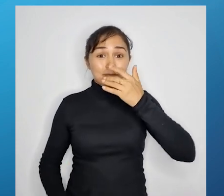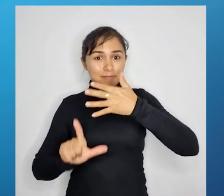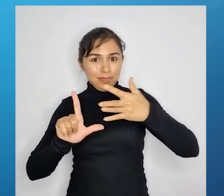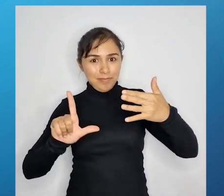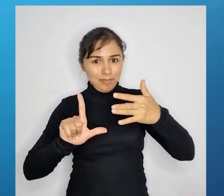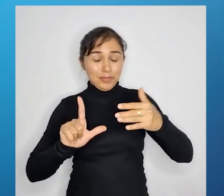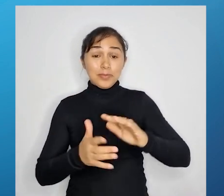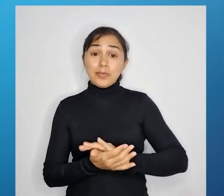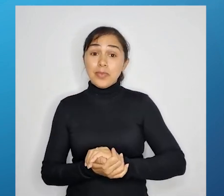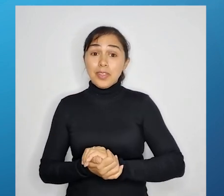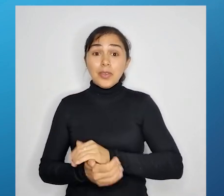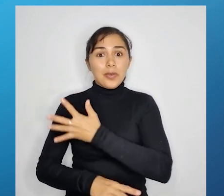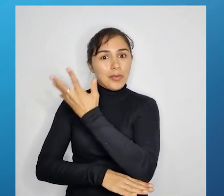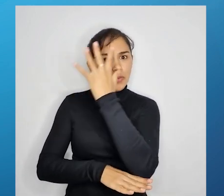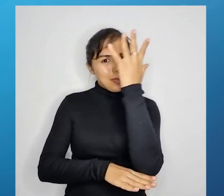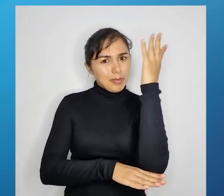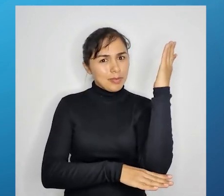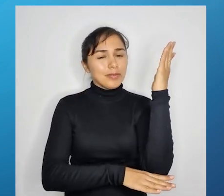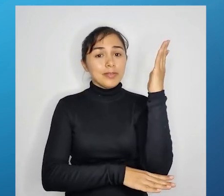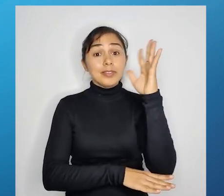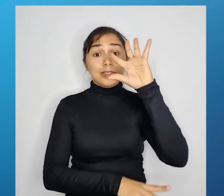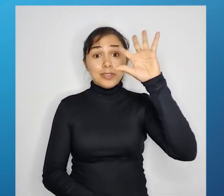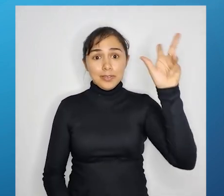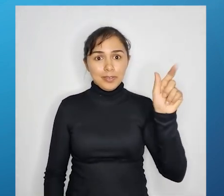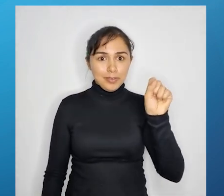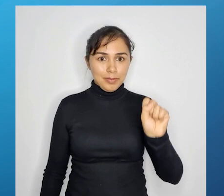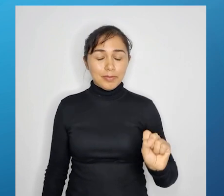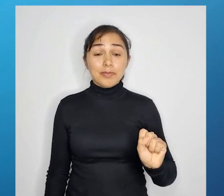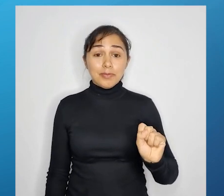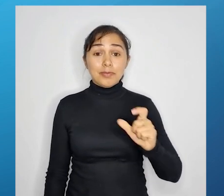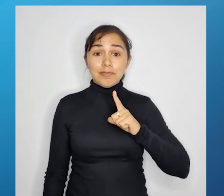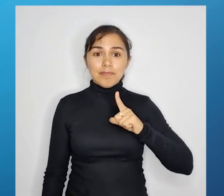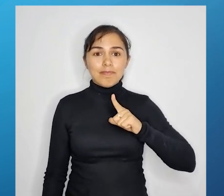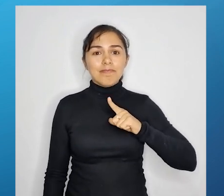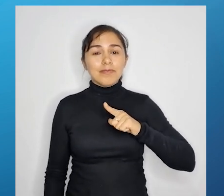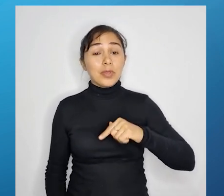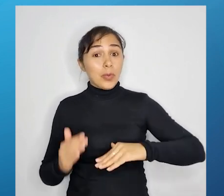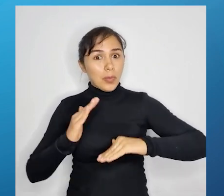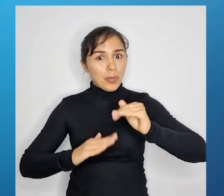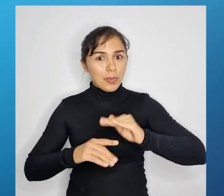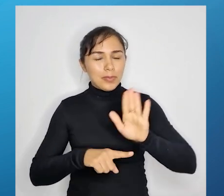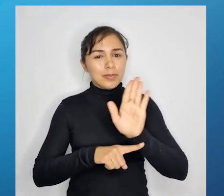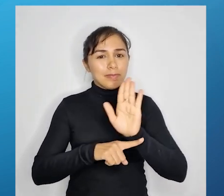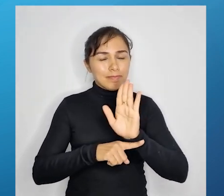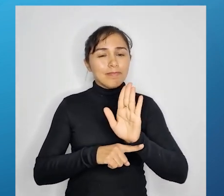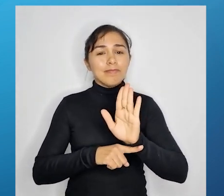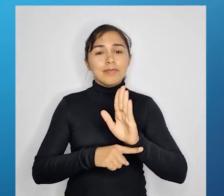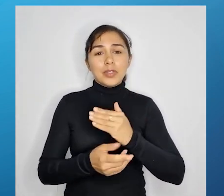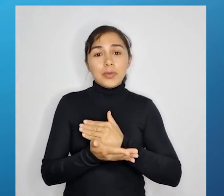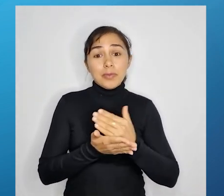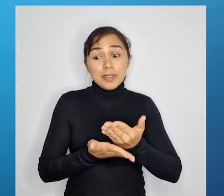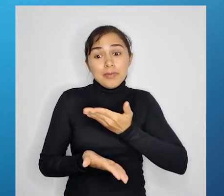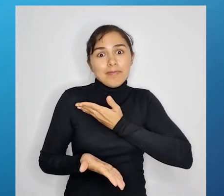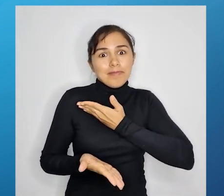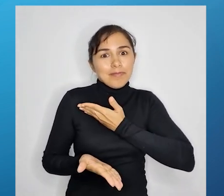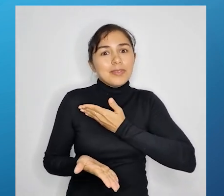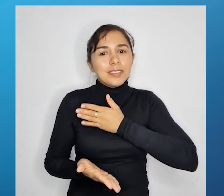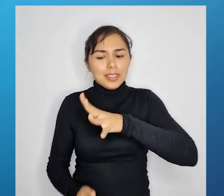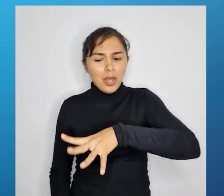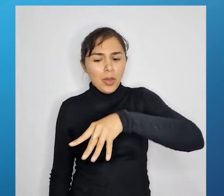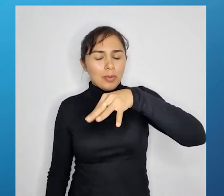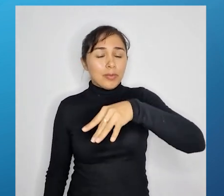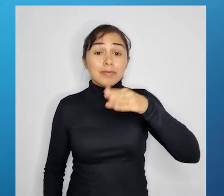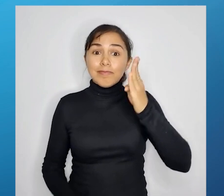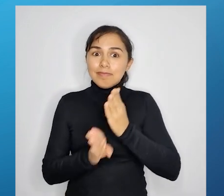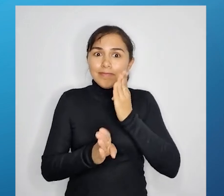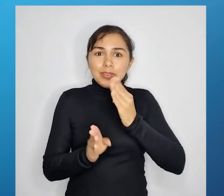uma floresta subaquática na África do Sul, um cineasta desenvolve uma amizade improvável com um polvo e descobre mais sobre os